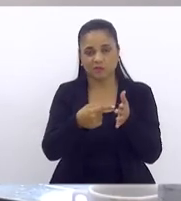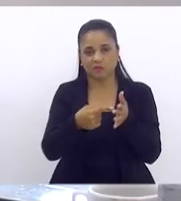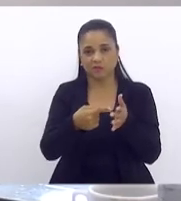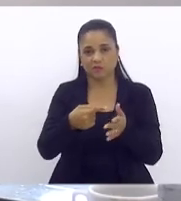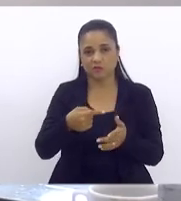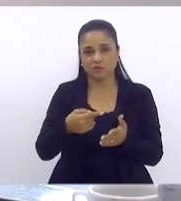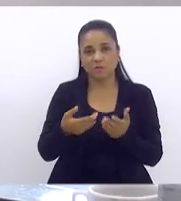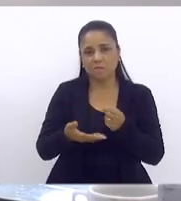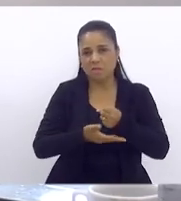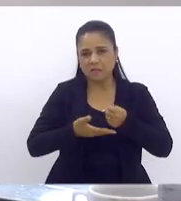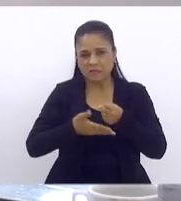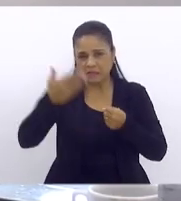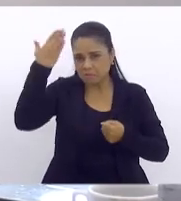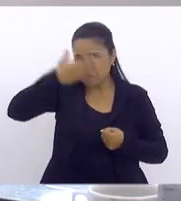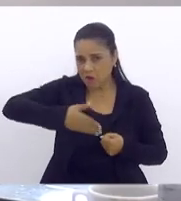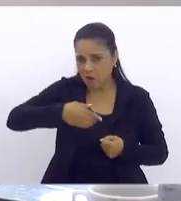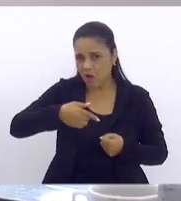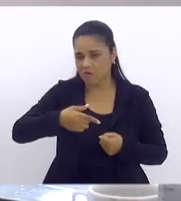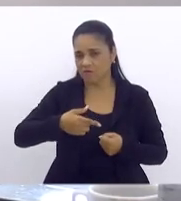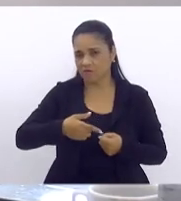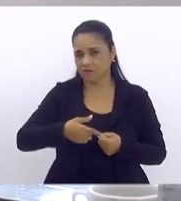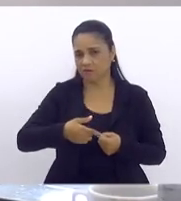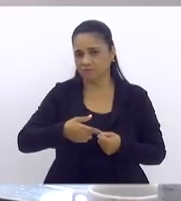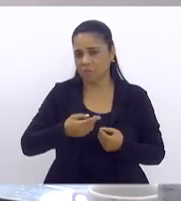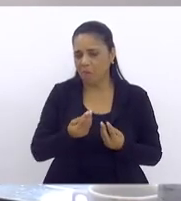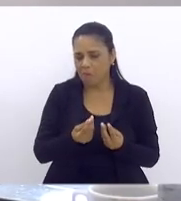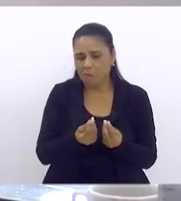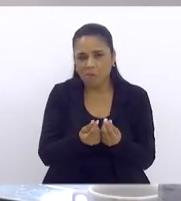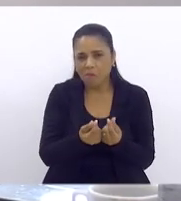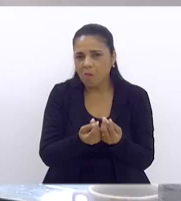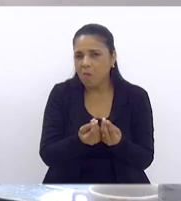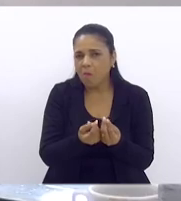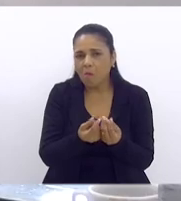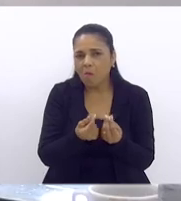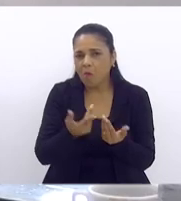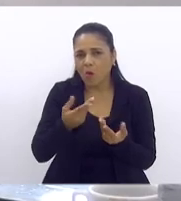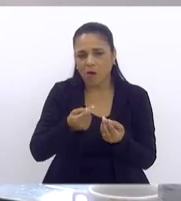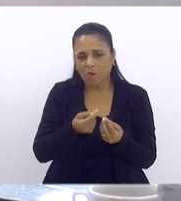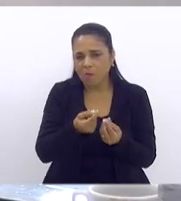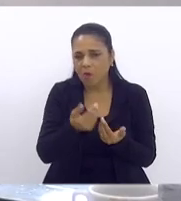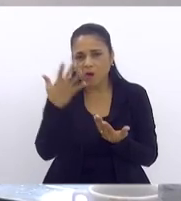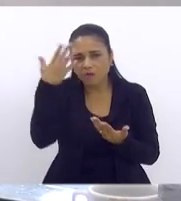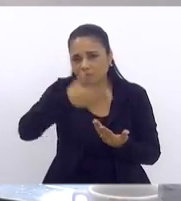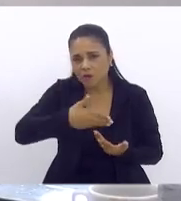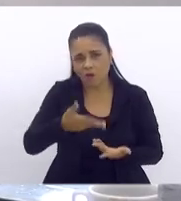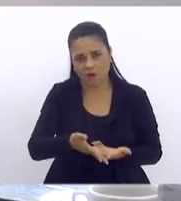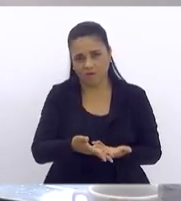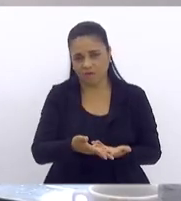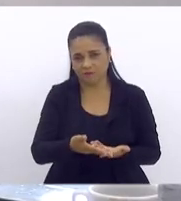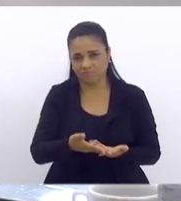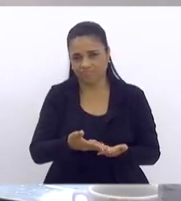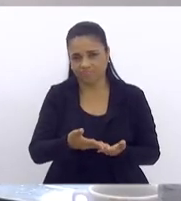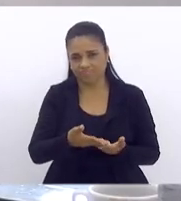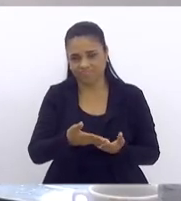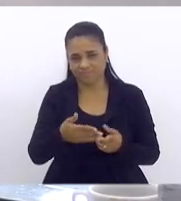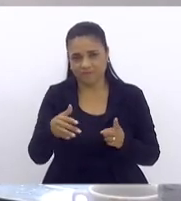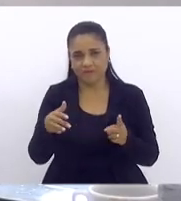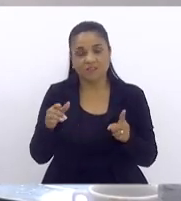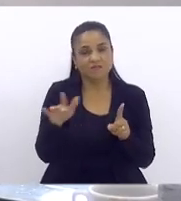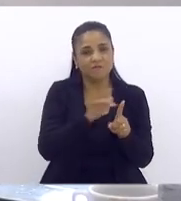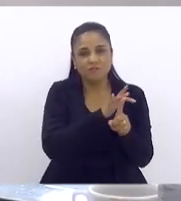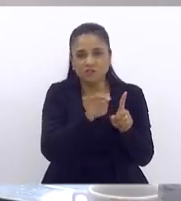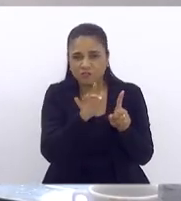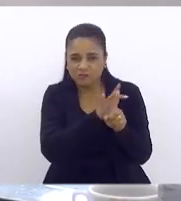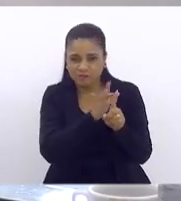têm pouquíssima substância, dentre outras formas de vitimização que permitem com que a